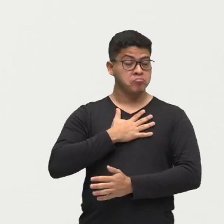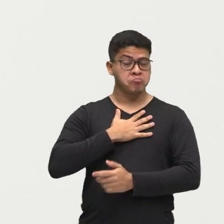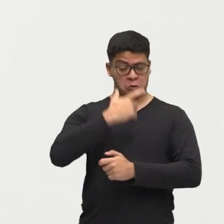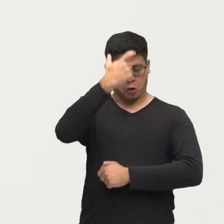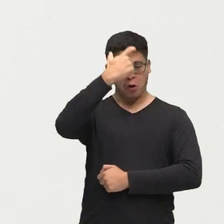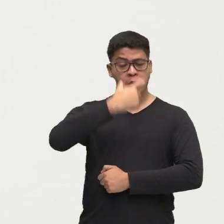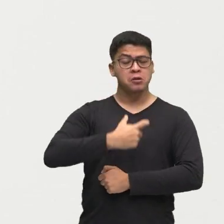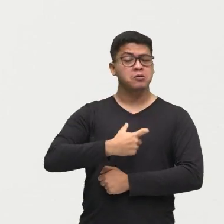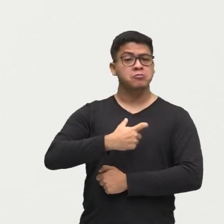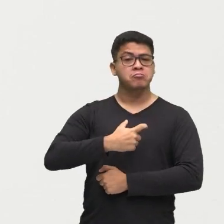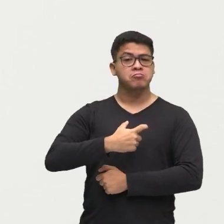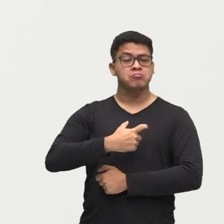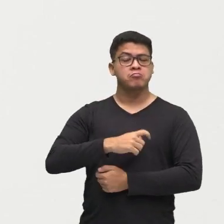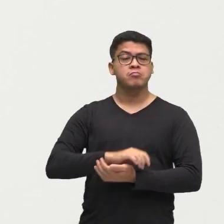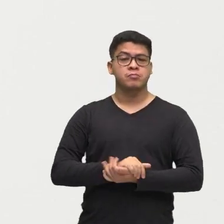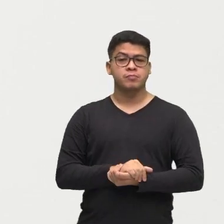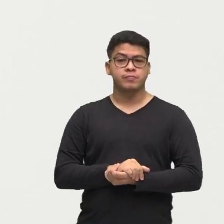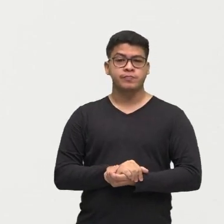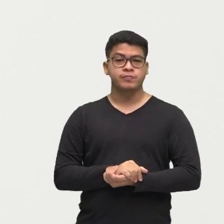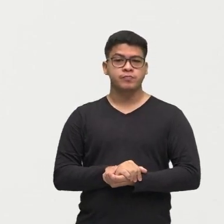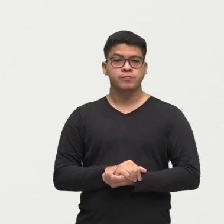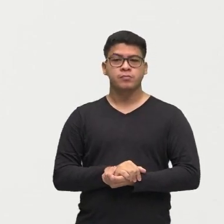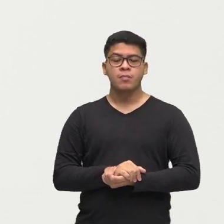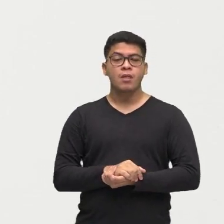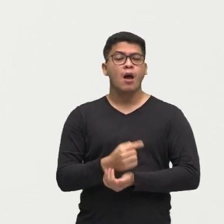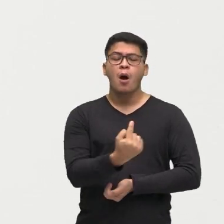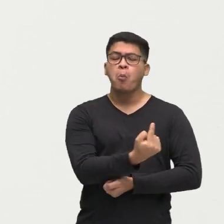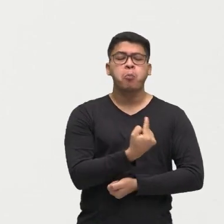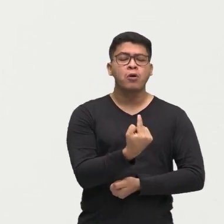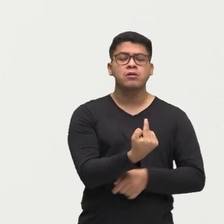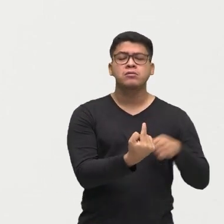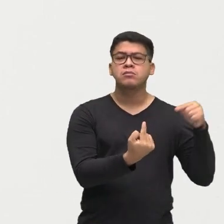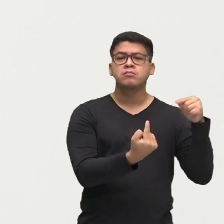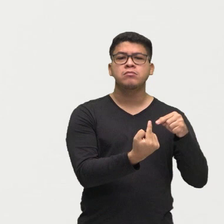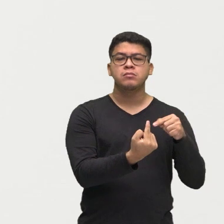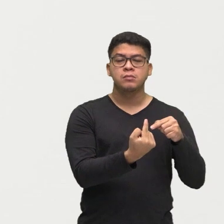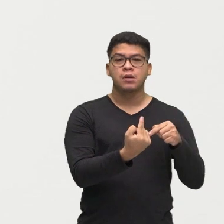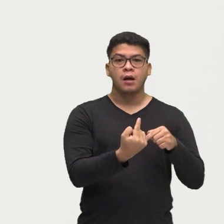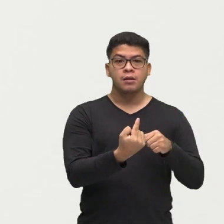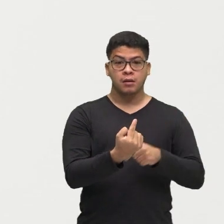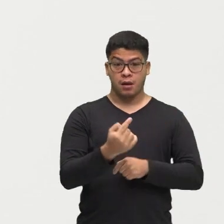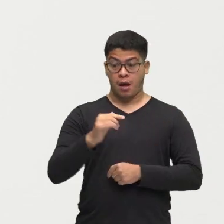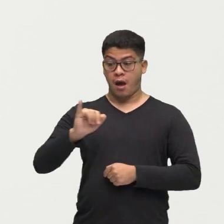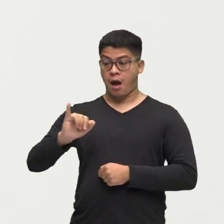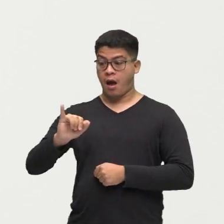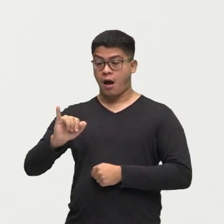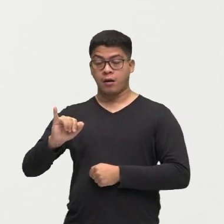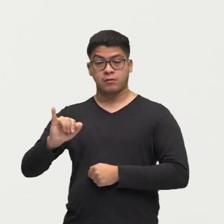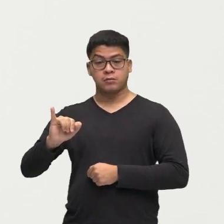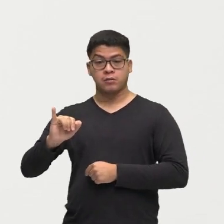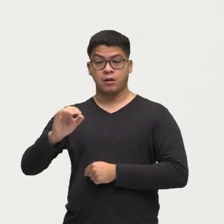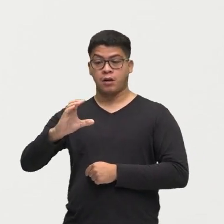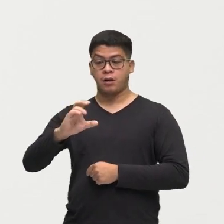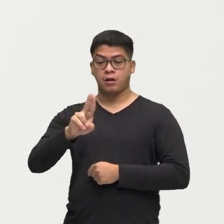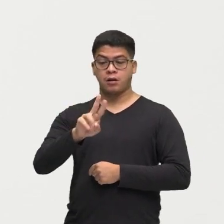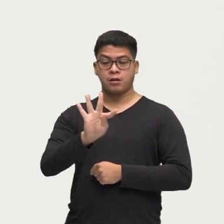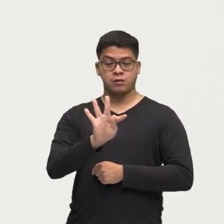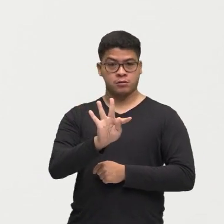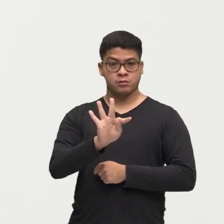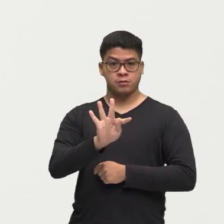esta frase é o myself, tudo bem? Então, a frase está lá, né? I